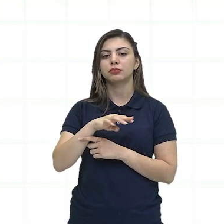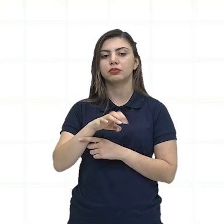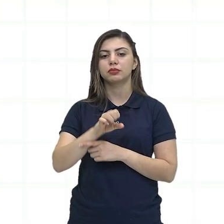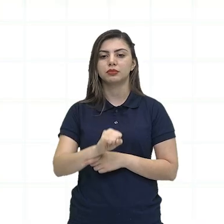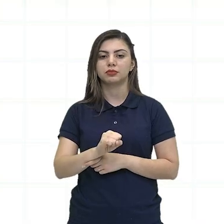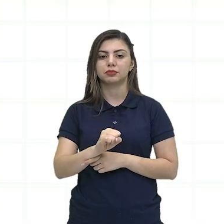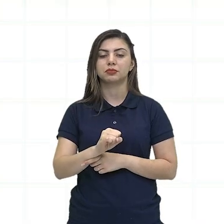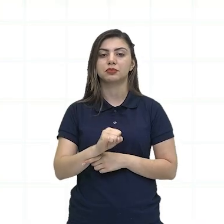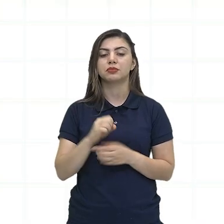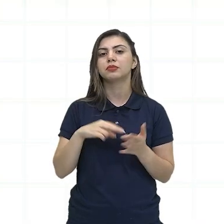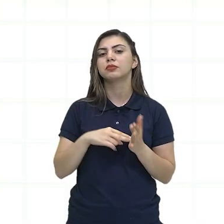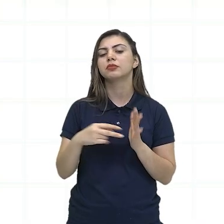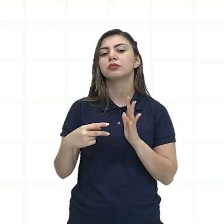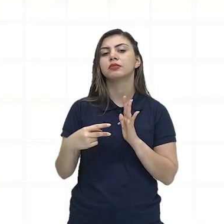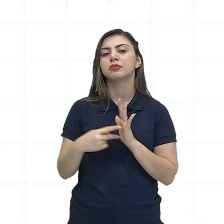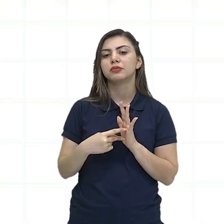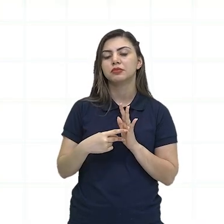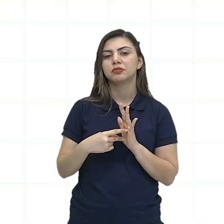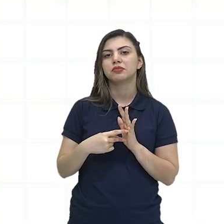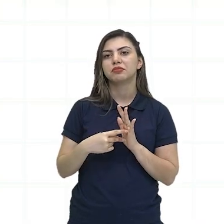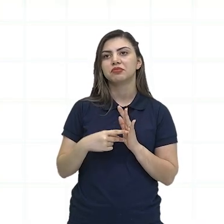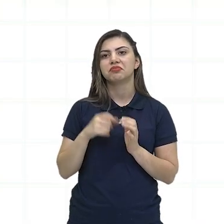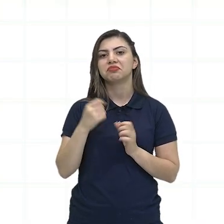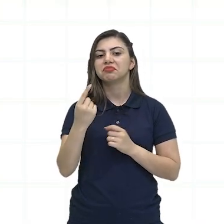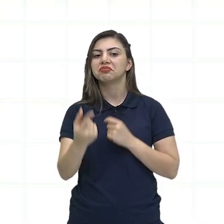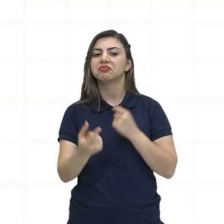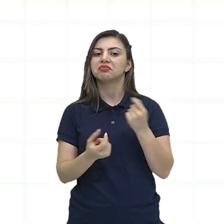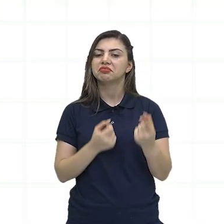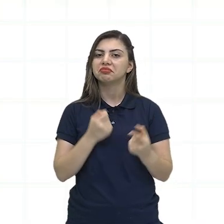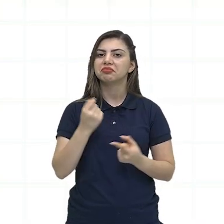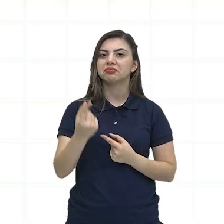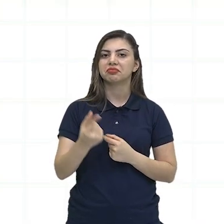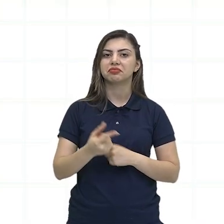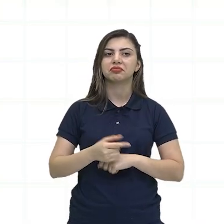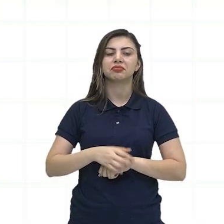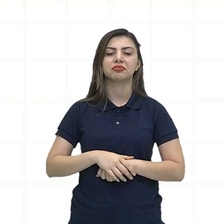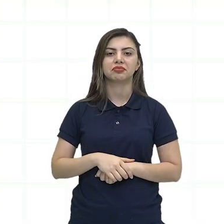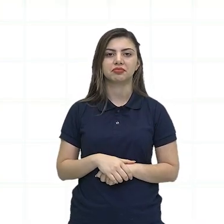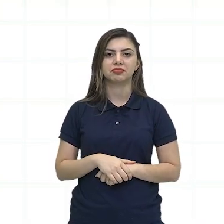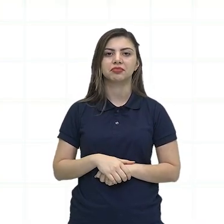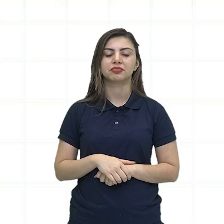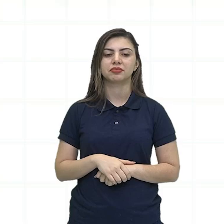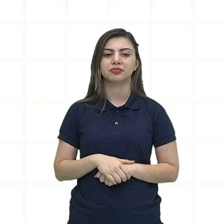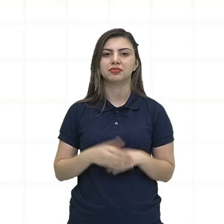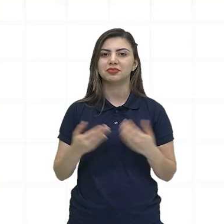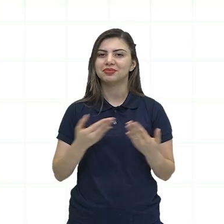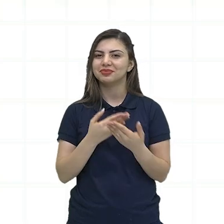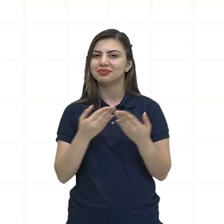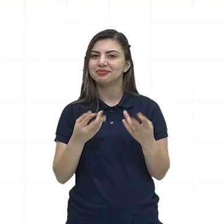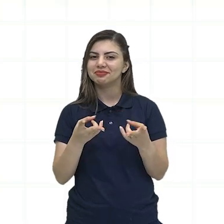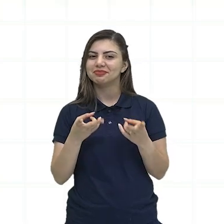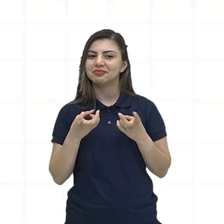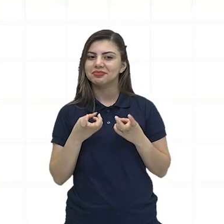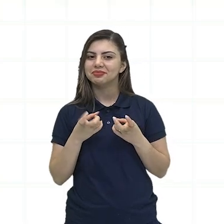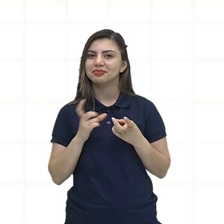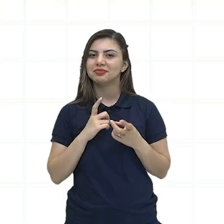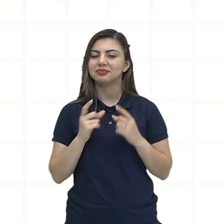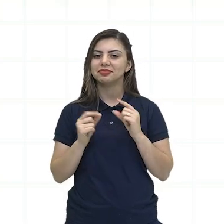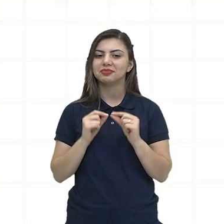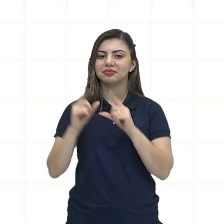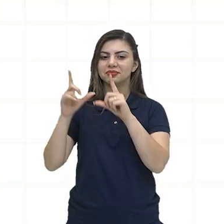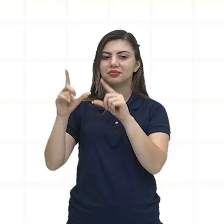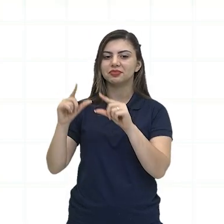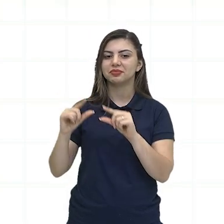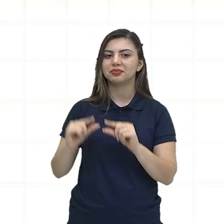sempre. Sometimes quer dizer de vez em quando, às vezes, ok? Viram que está baixando aí a porcentagem,